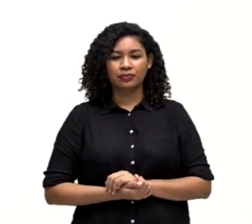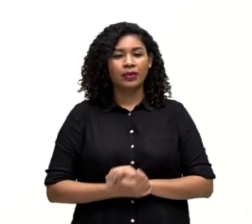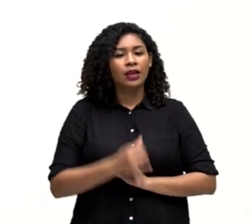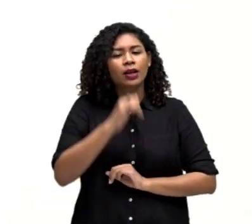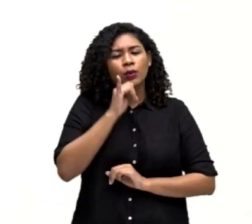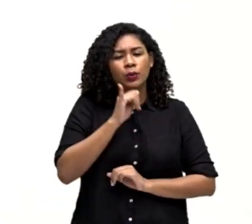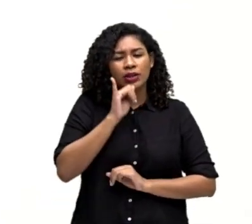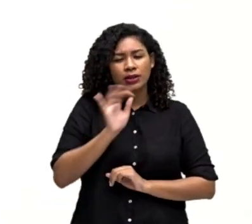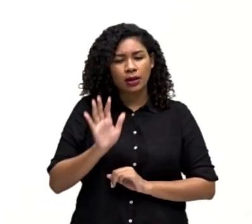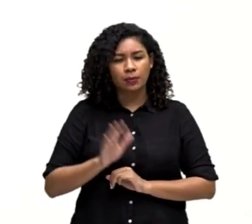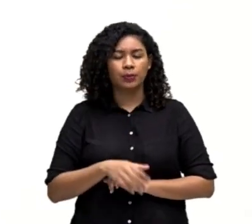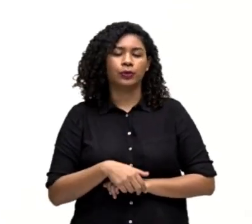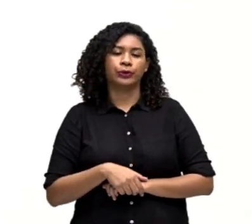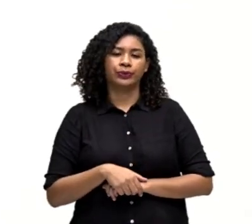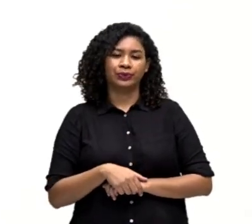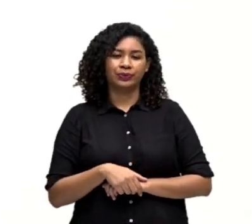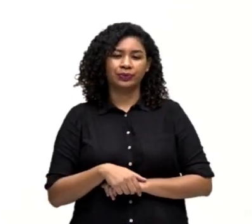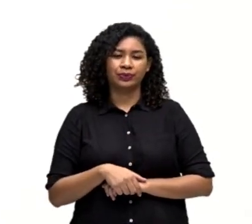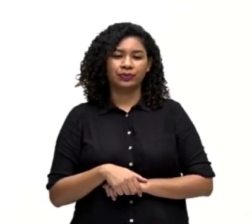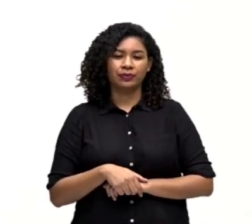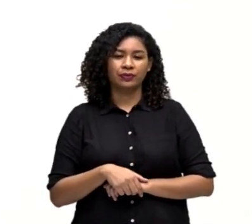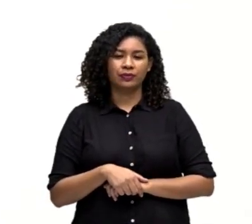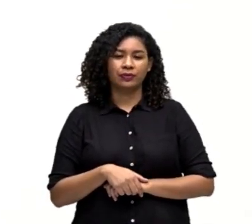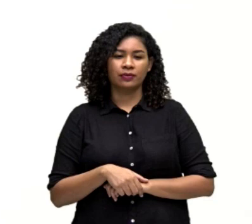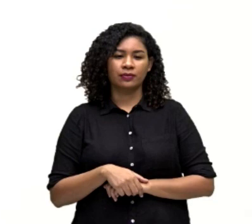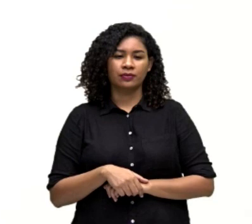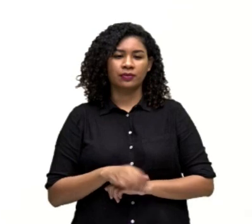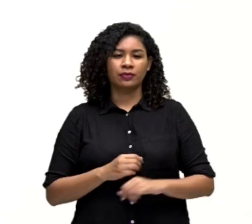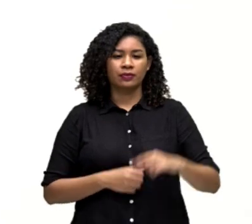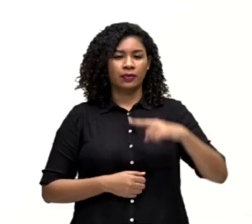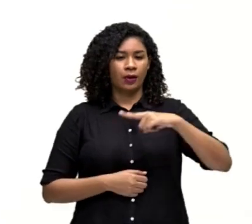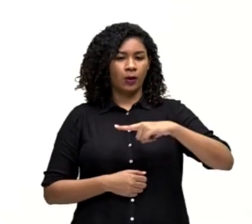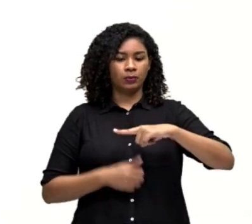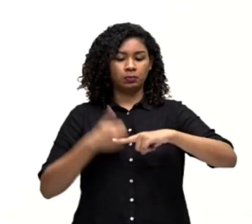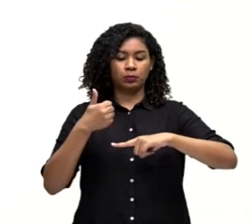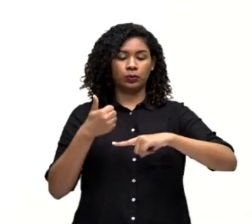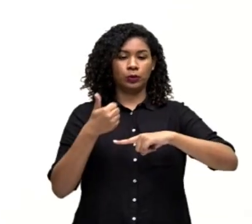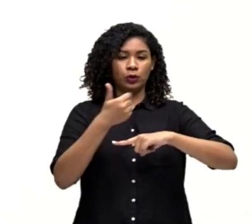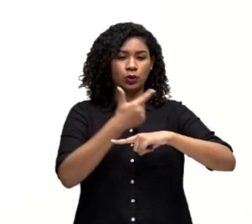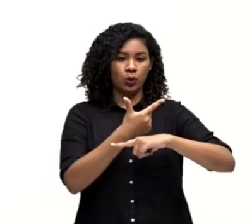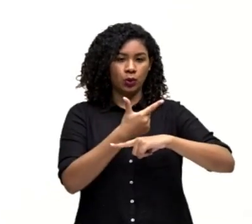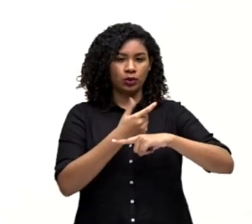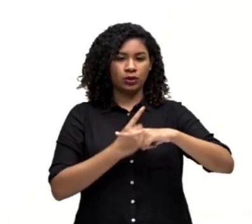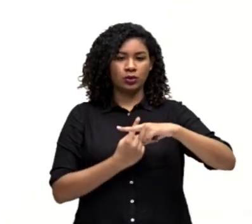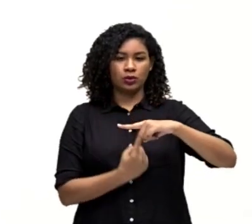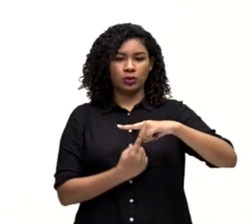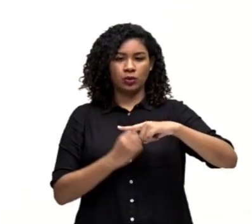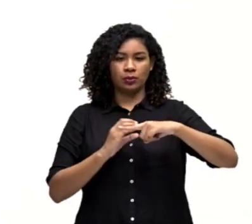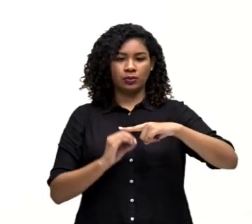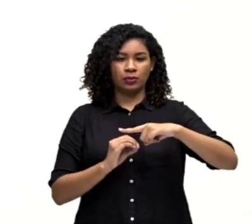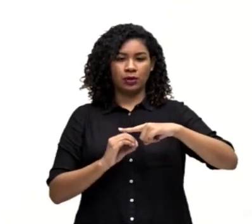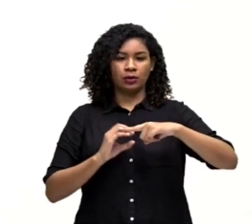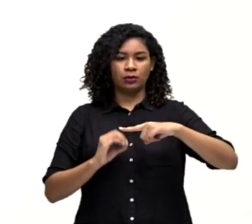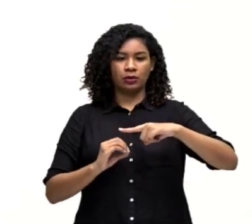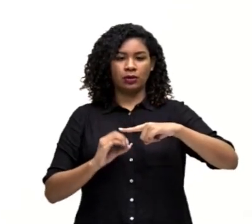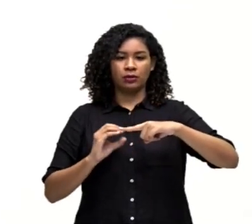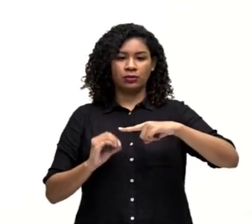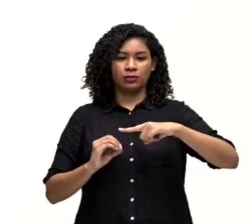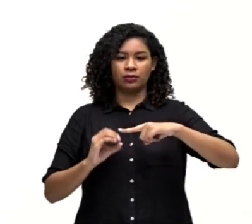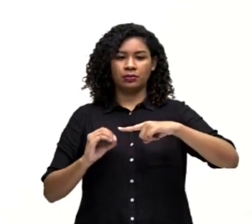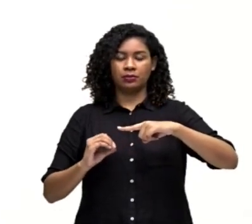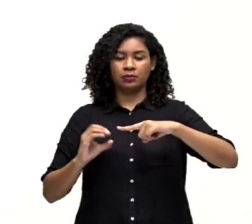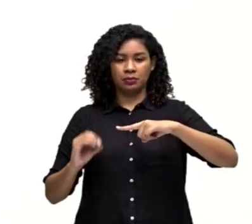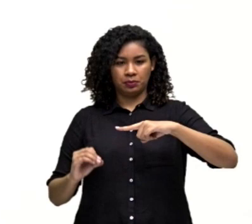exemplo, vamos supor que eu tivesse aqui 12 sobre o 1 seguido de